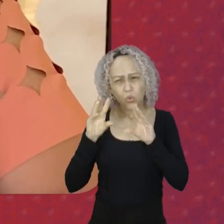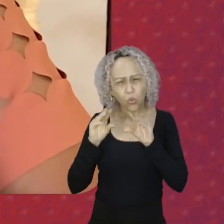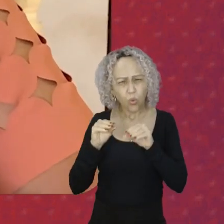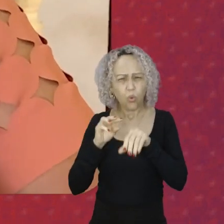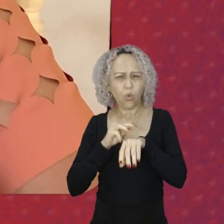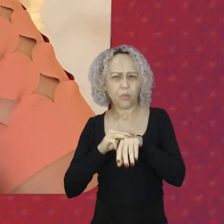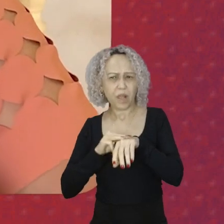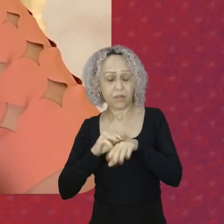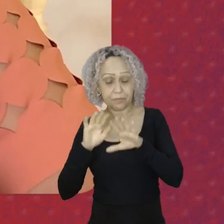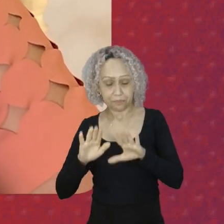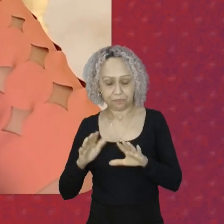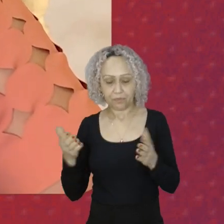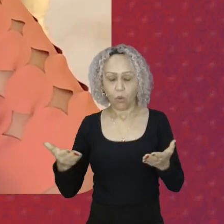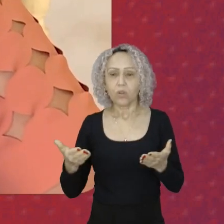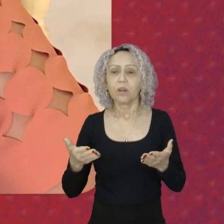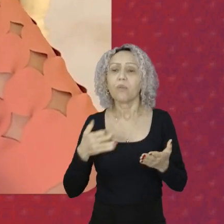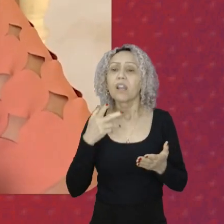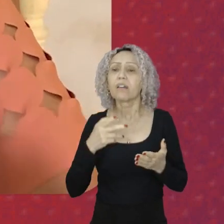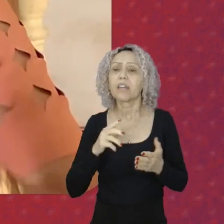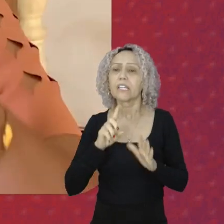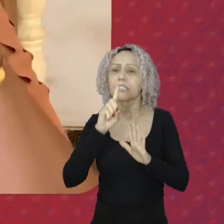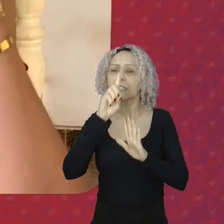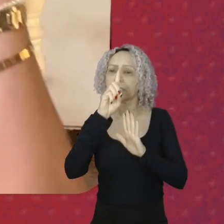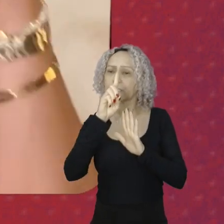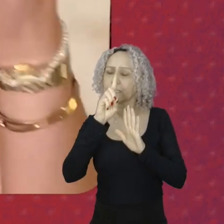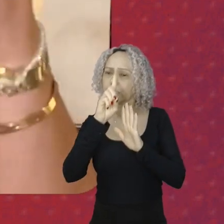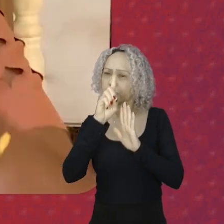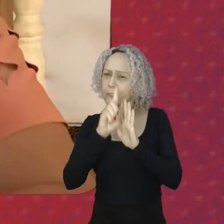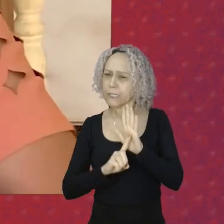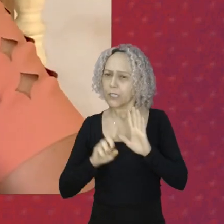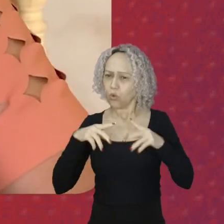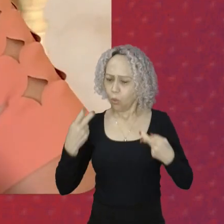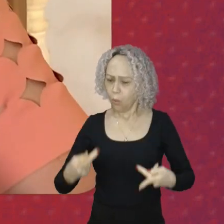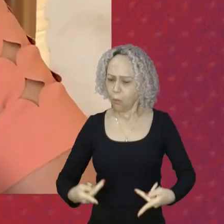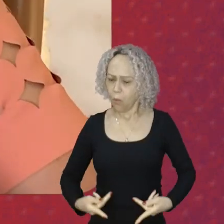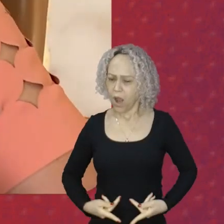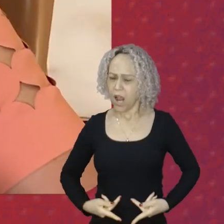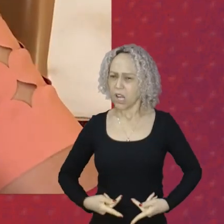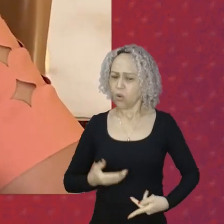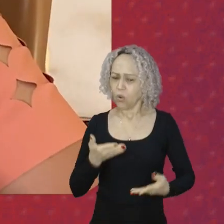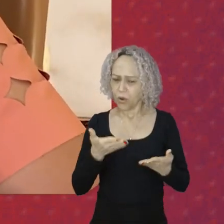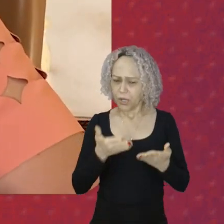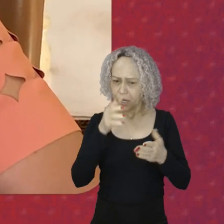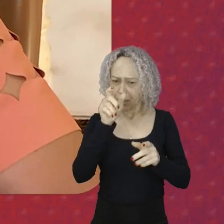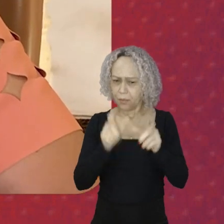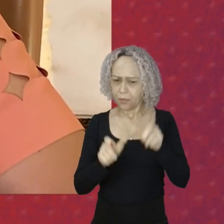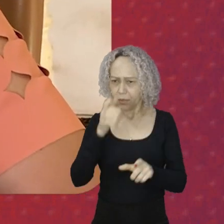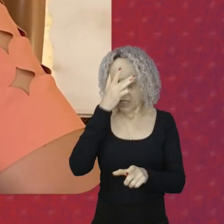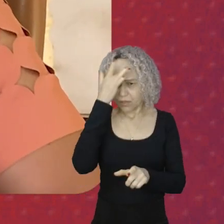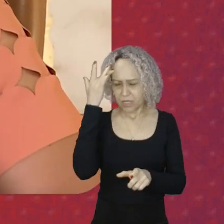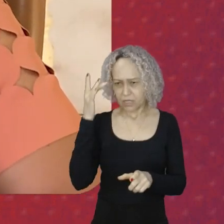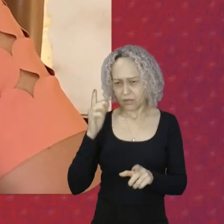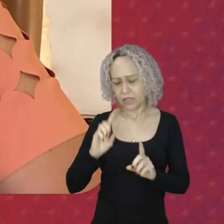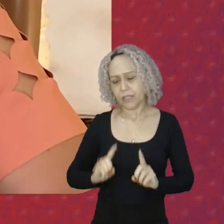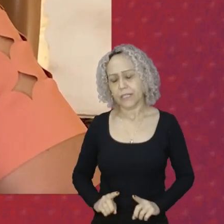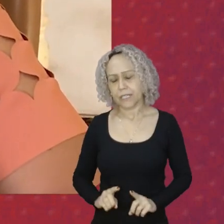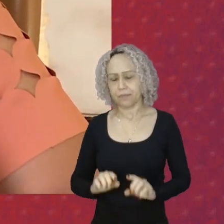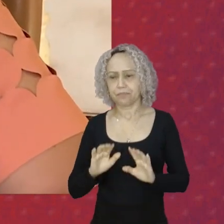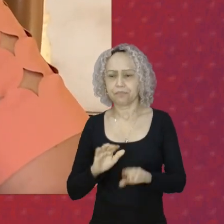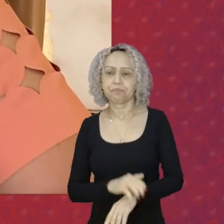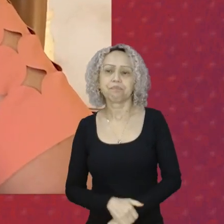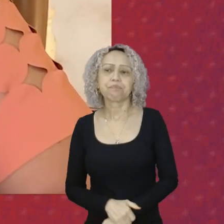e pessoa com deficiência. Importante a gente iniciar dizendo que a sociedade